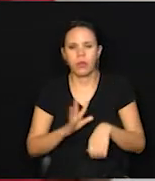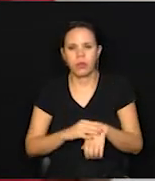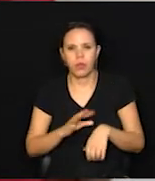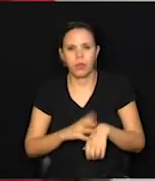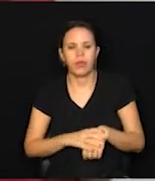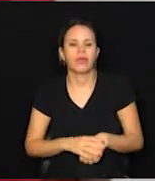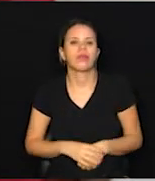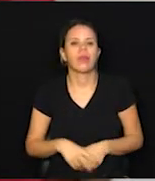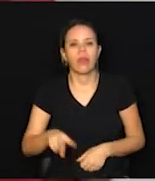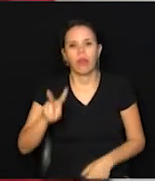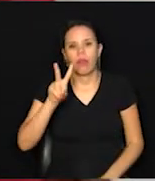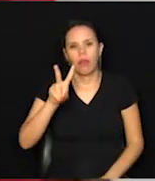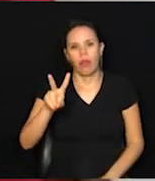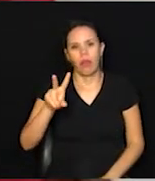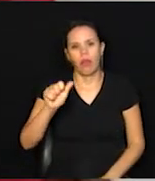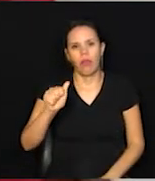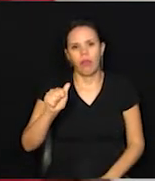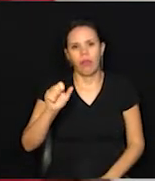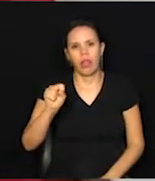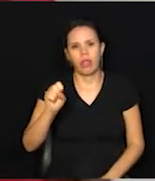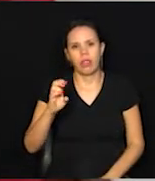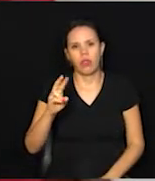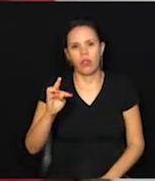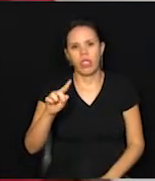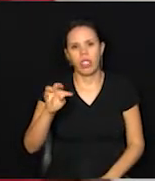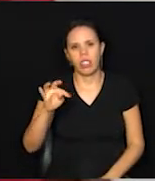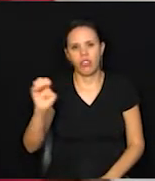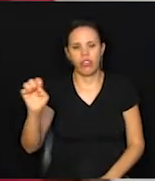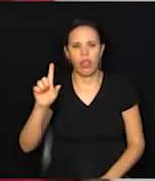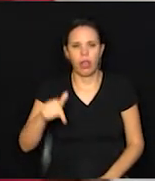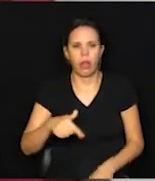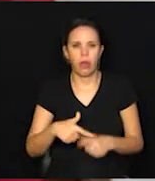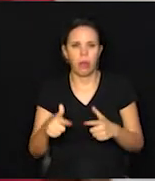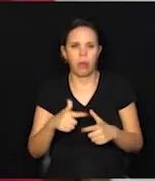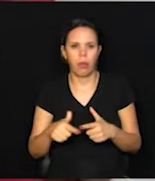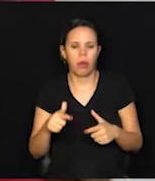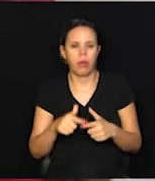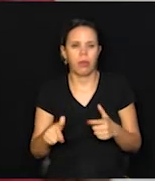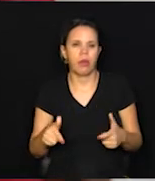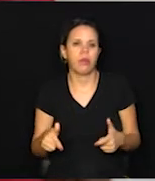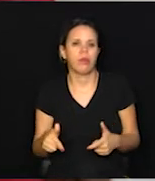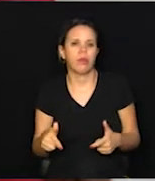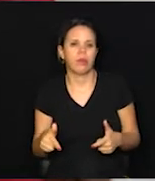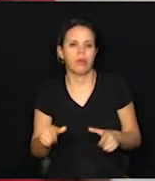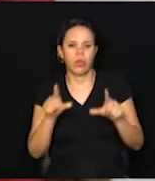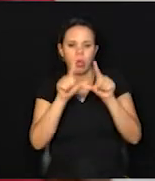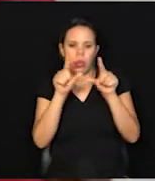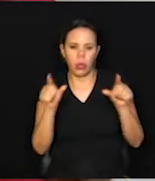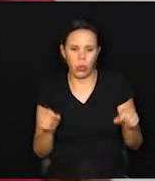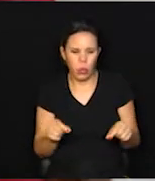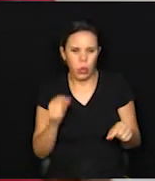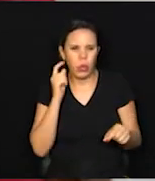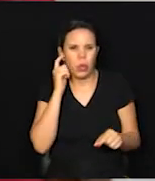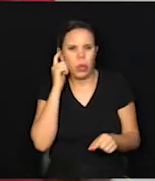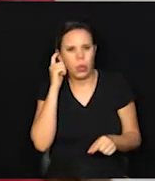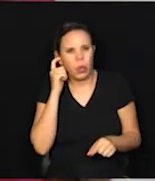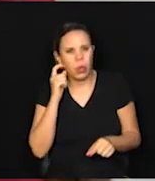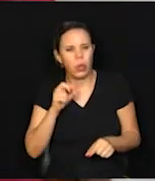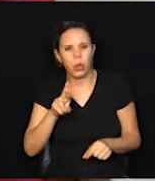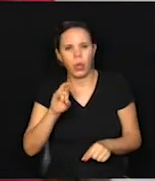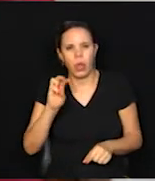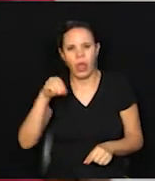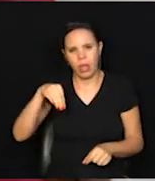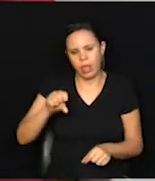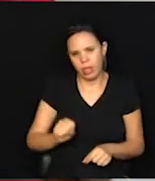vasculite, ela é uma inflamação gravíssima da microvasculatura, dos pulmões, dos rins, tanto